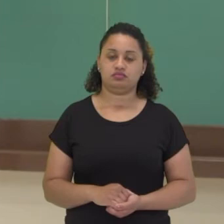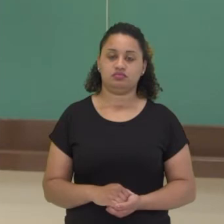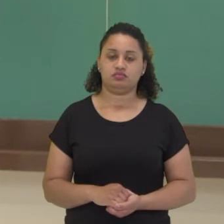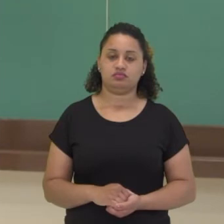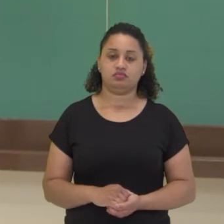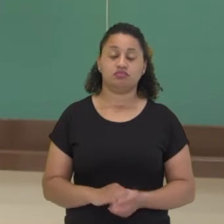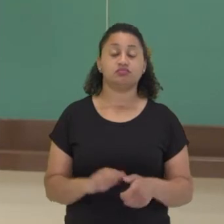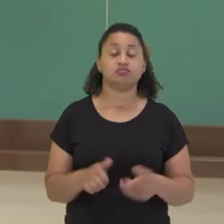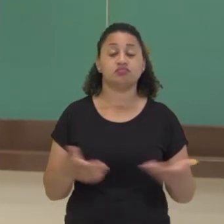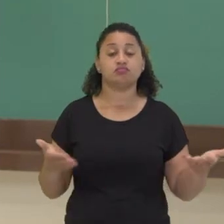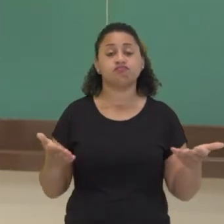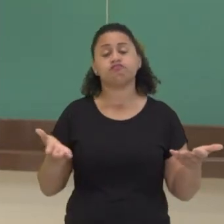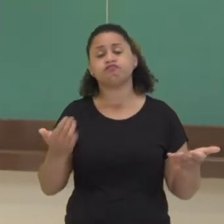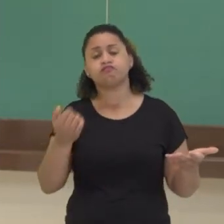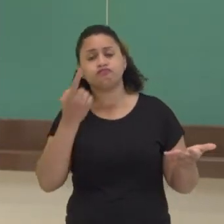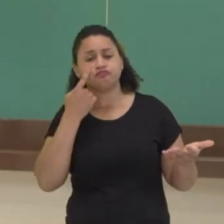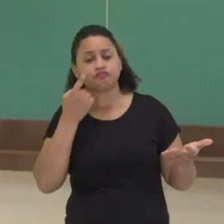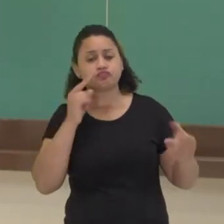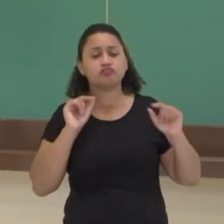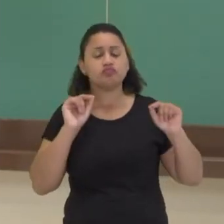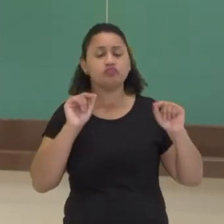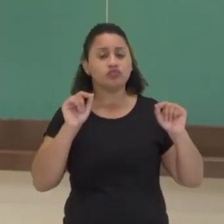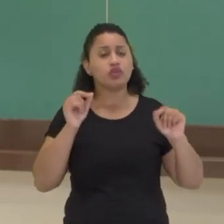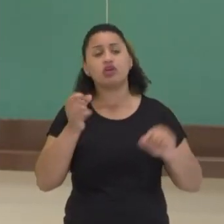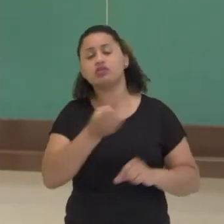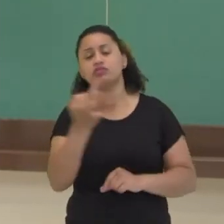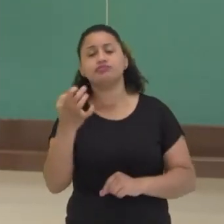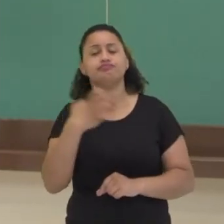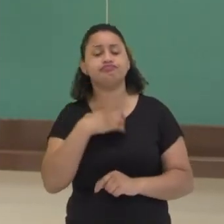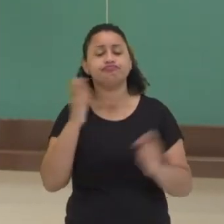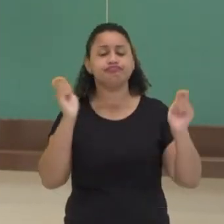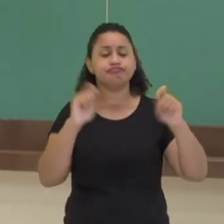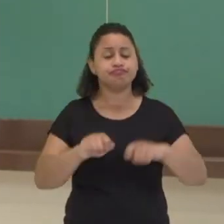Então vamos verificar então de quantas maneiras